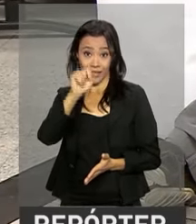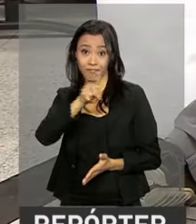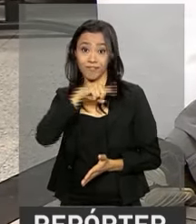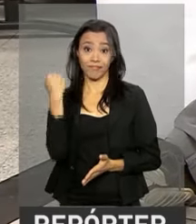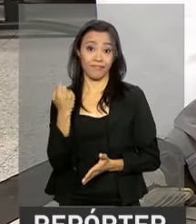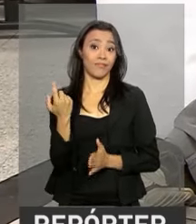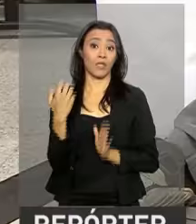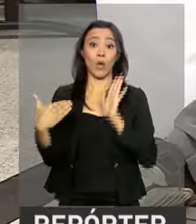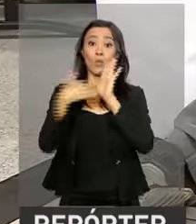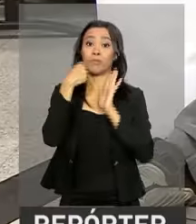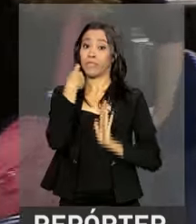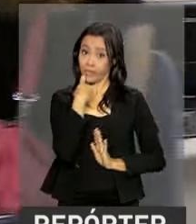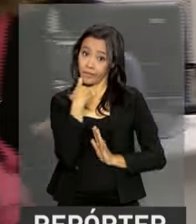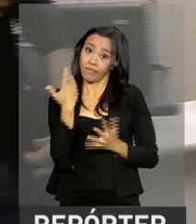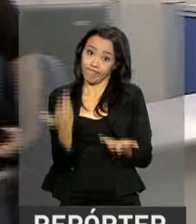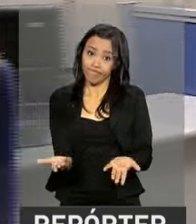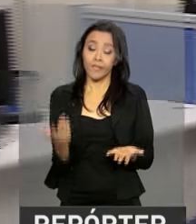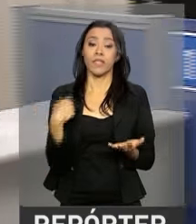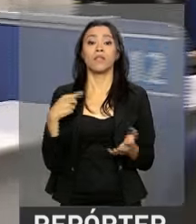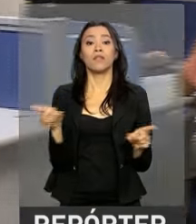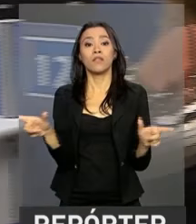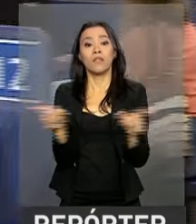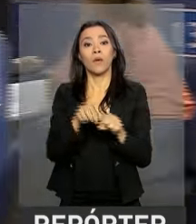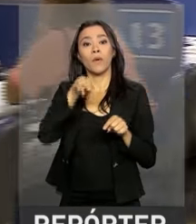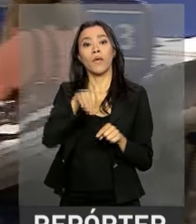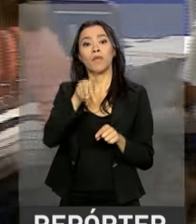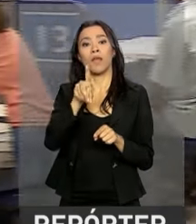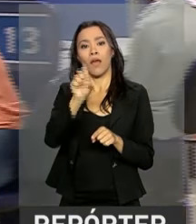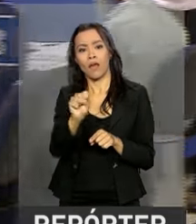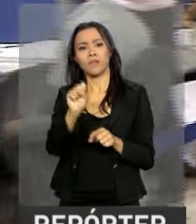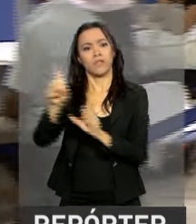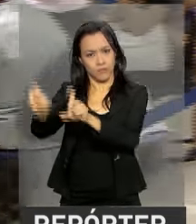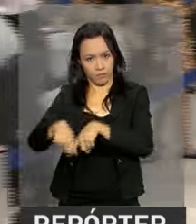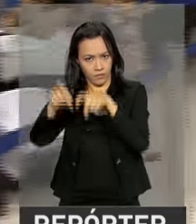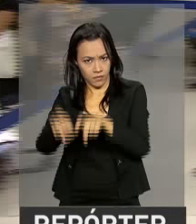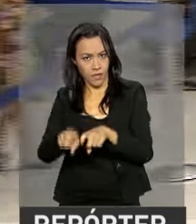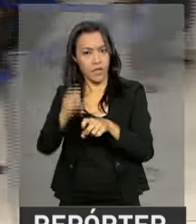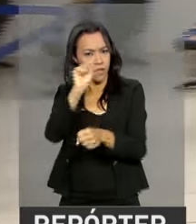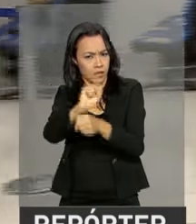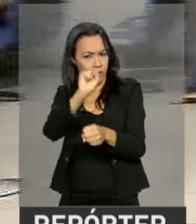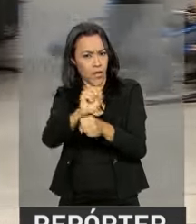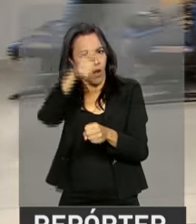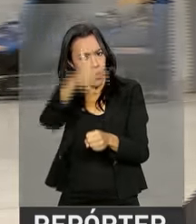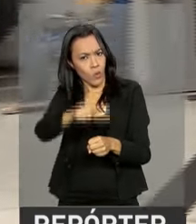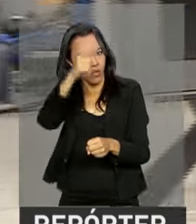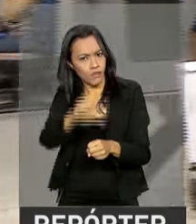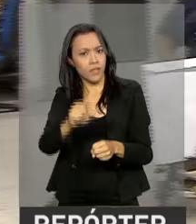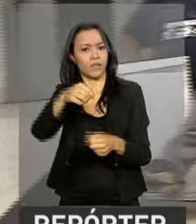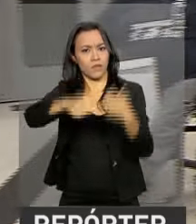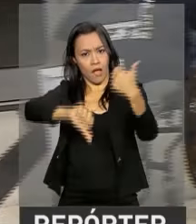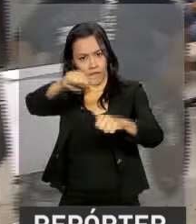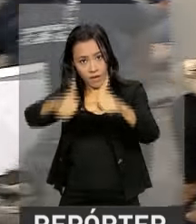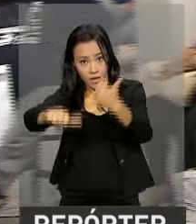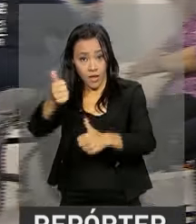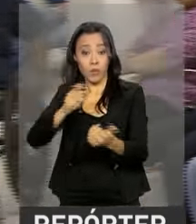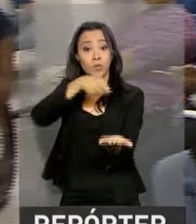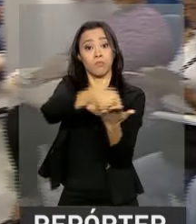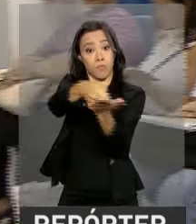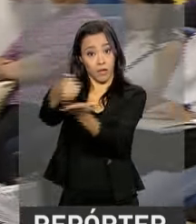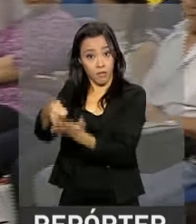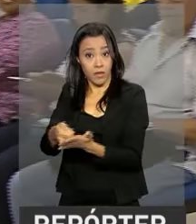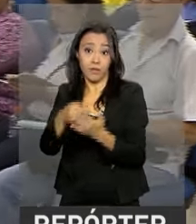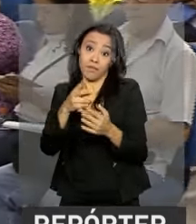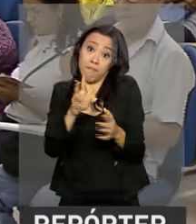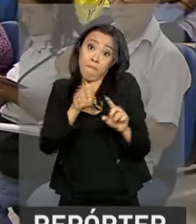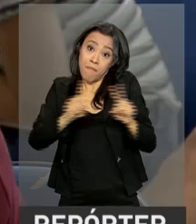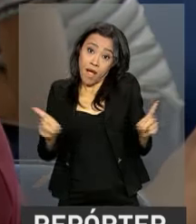sexta-feira. O Ministério do Desenvolvimento Social e Agrário espera retomar a revisão nos pagamentos. Para isso, aguarda